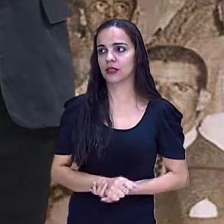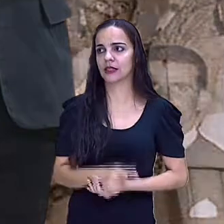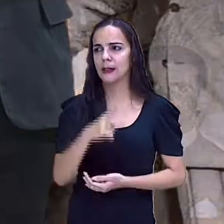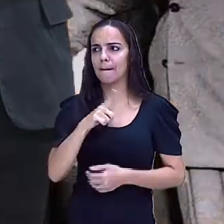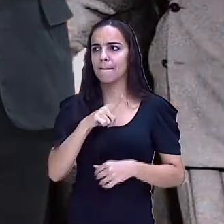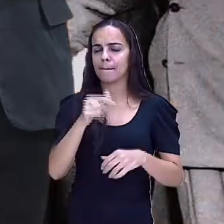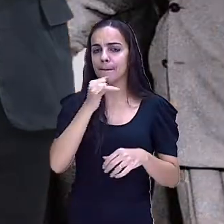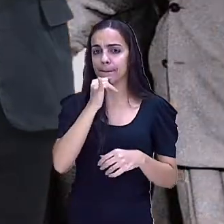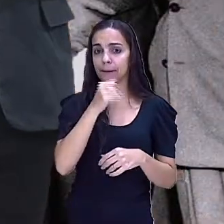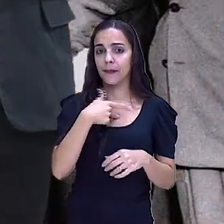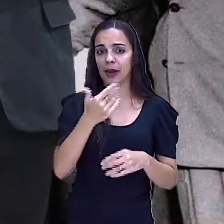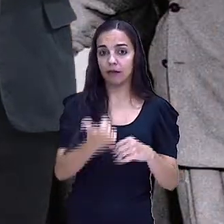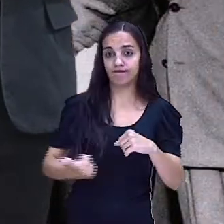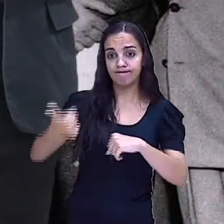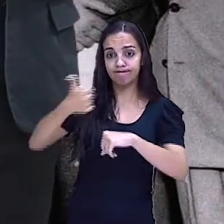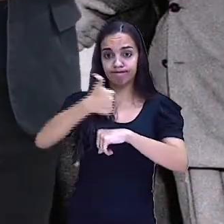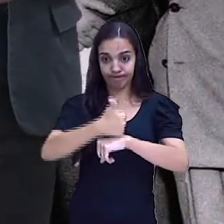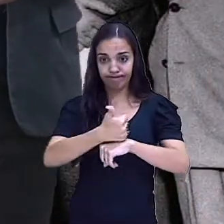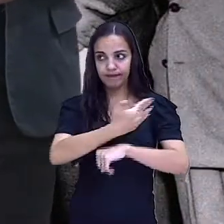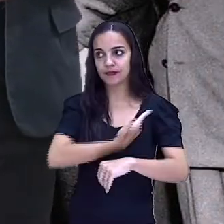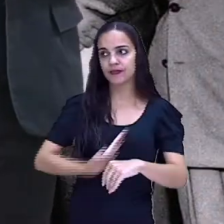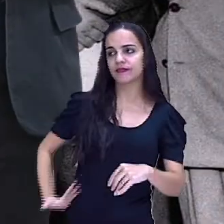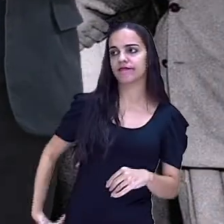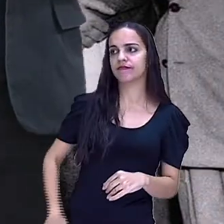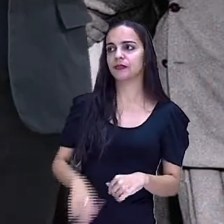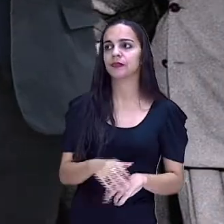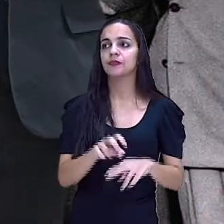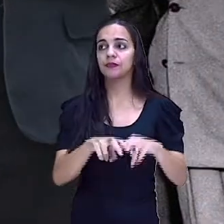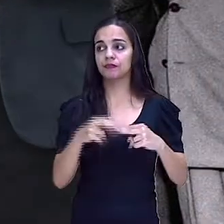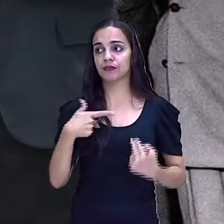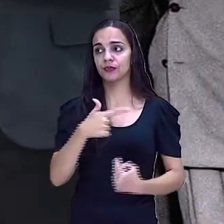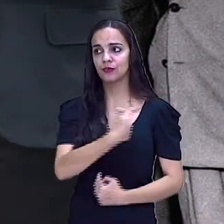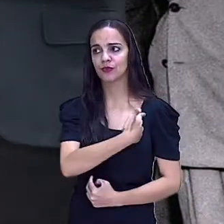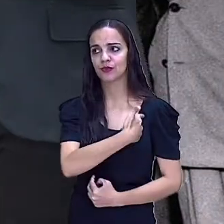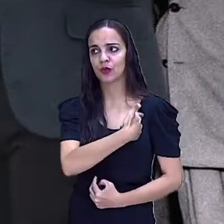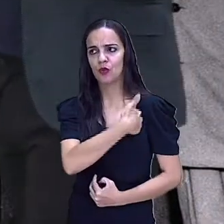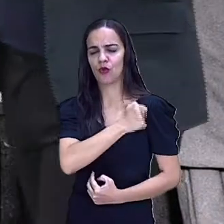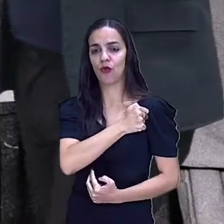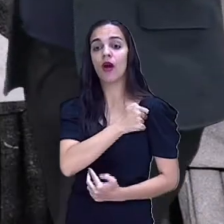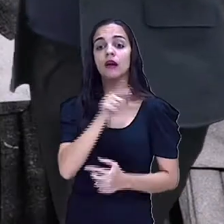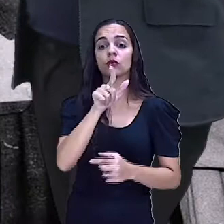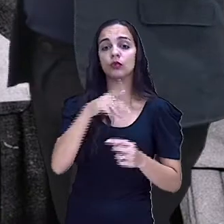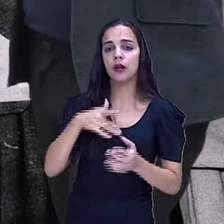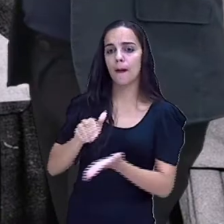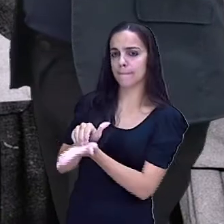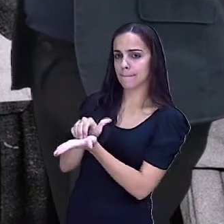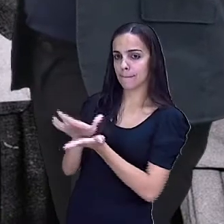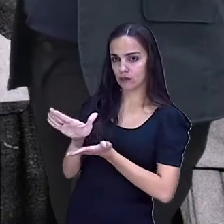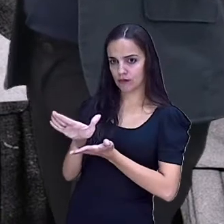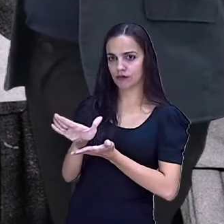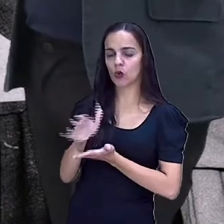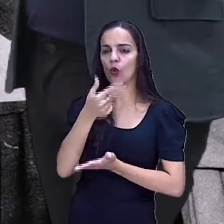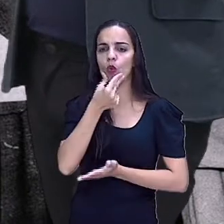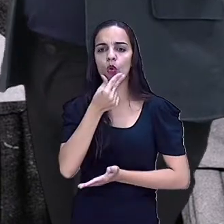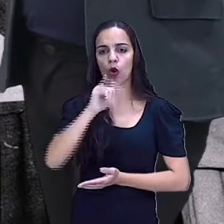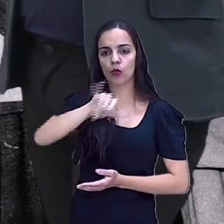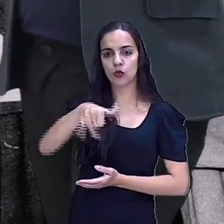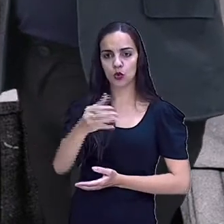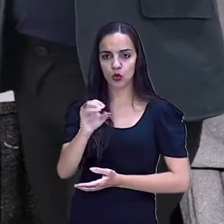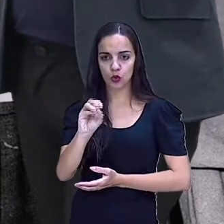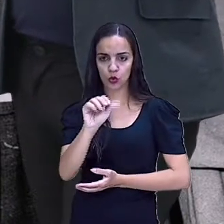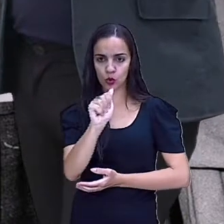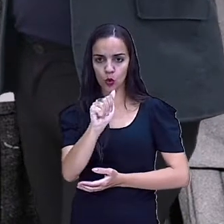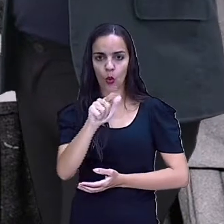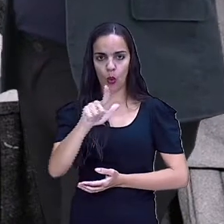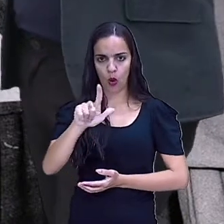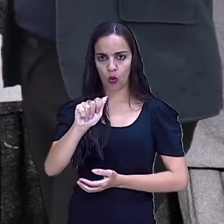deposição presidencial aconteceu quando Vargas demitiu João Alberto, chefe da Polícia